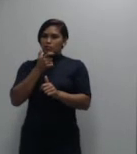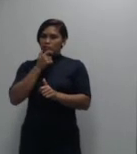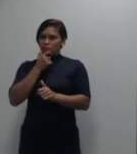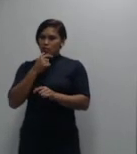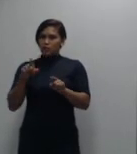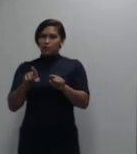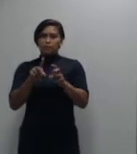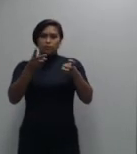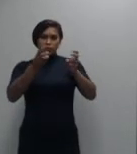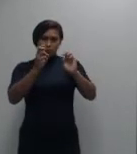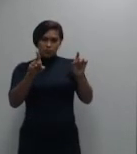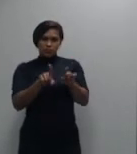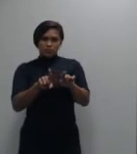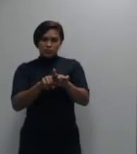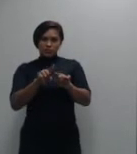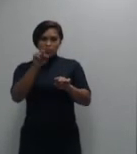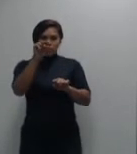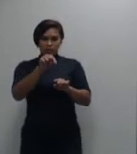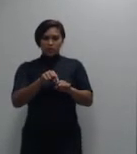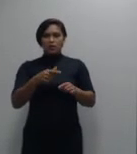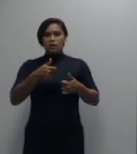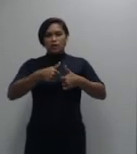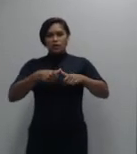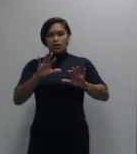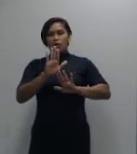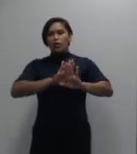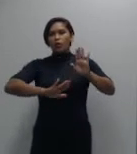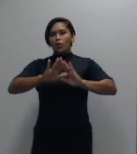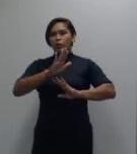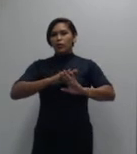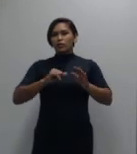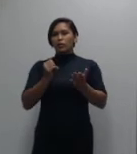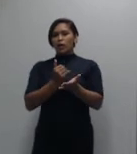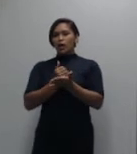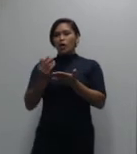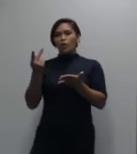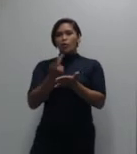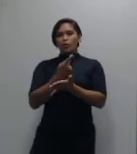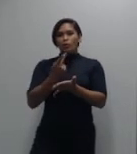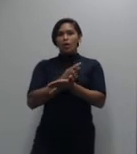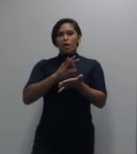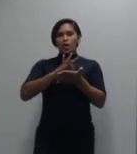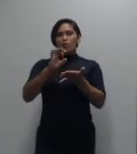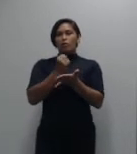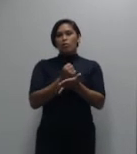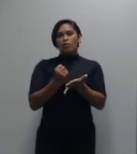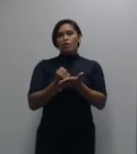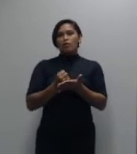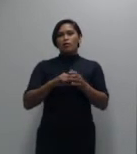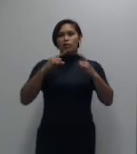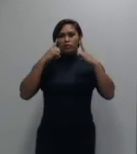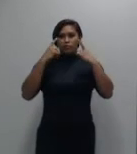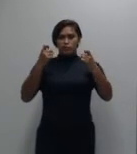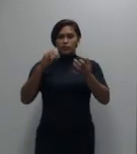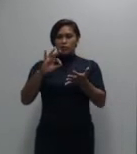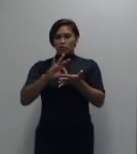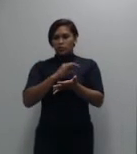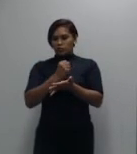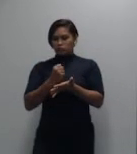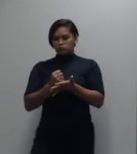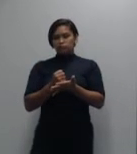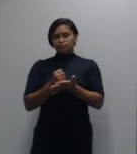observo também que no caso estamos cuidando de um ilícito contratual violação de um dever